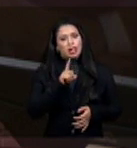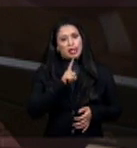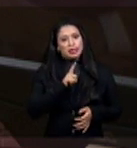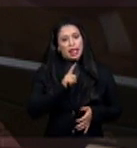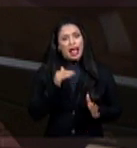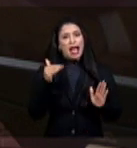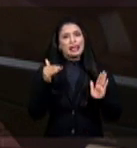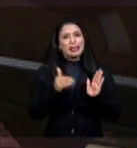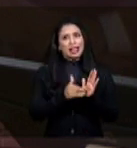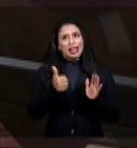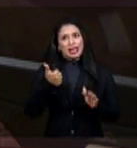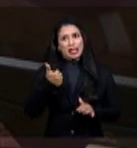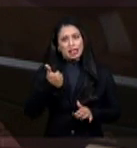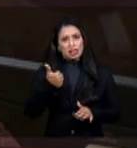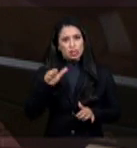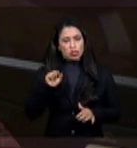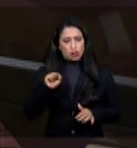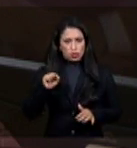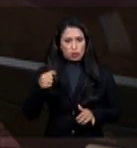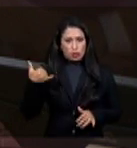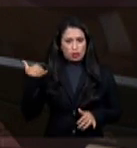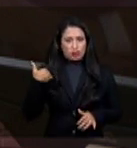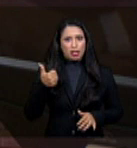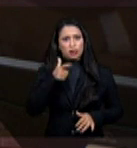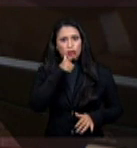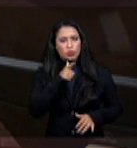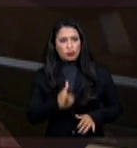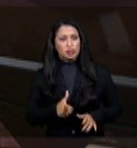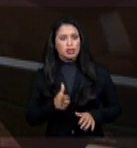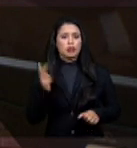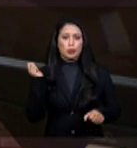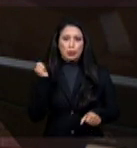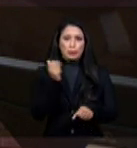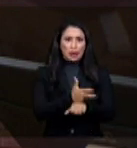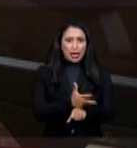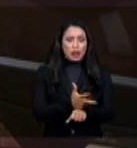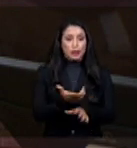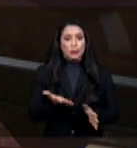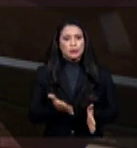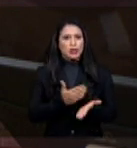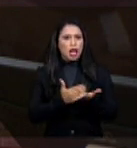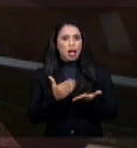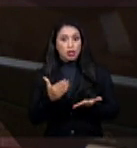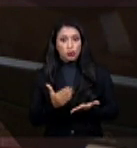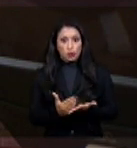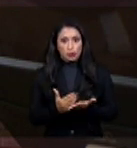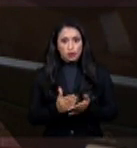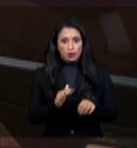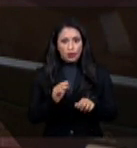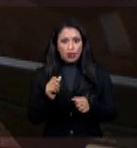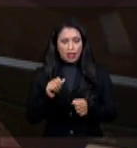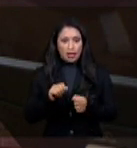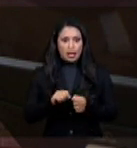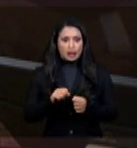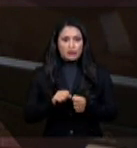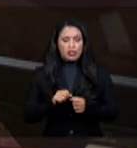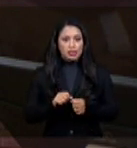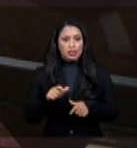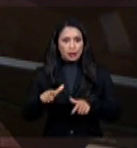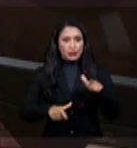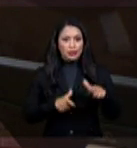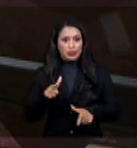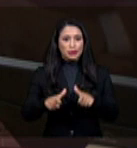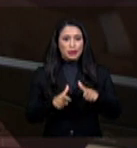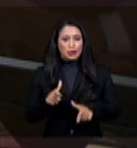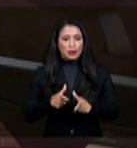até elas se encontrarem, conseguirem ter um emprego e conseguirem se manter. E ela me disse que eles começaram a fazer um trabalho com o podcast, baseado